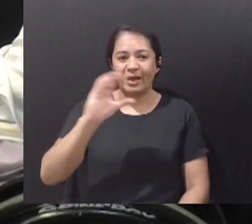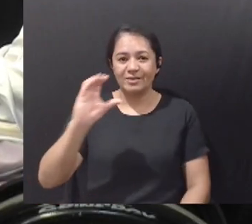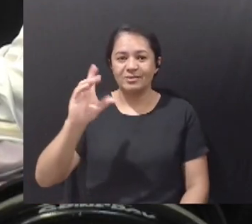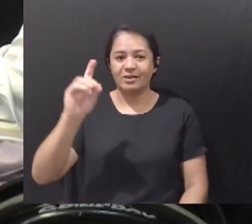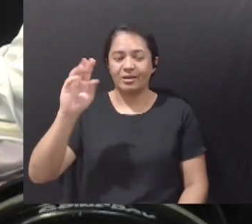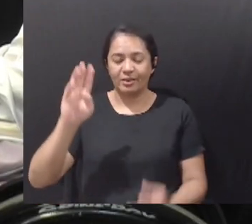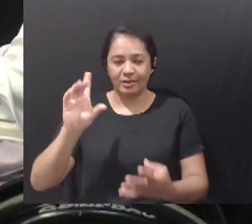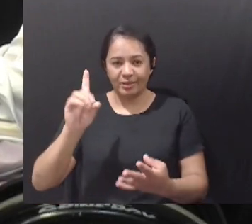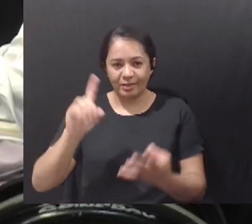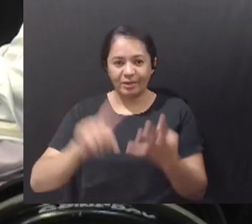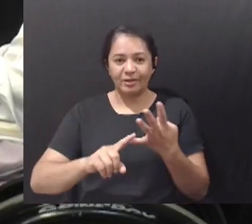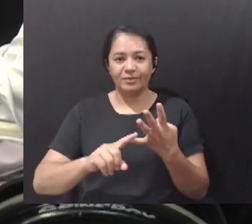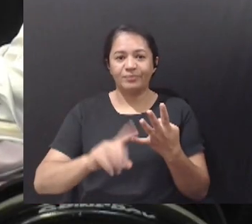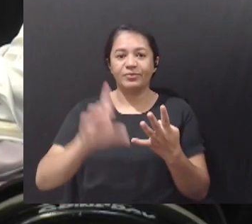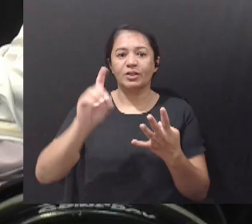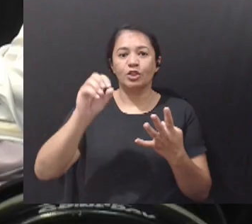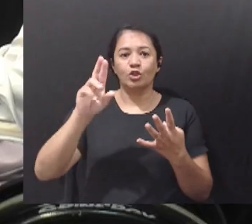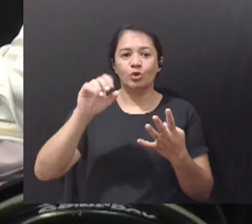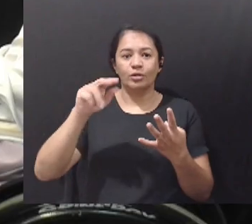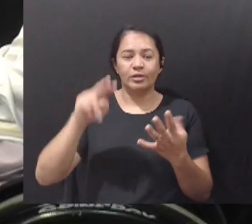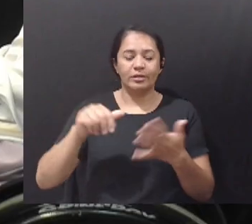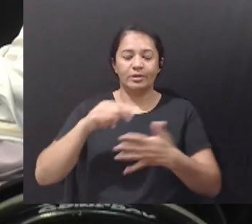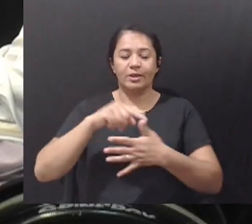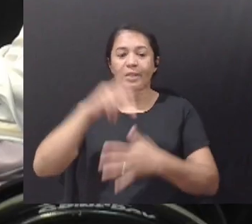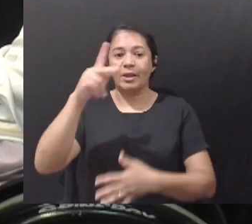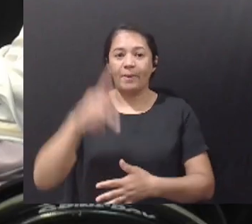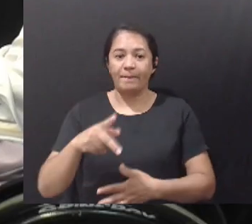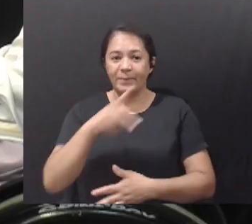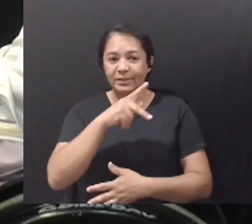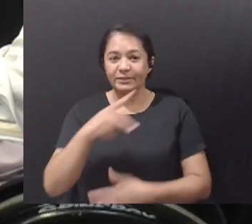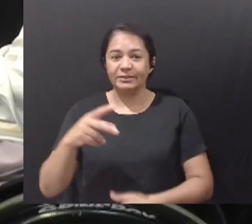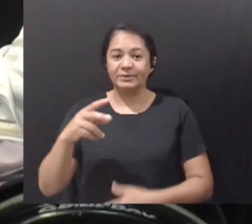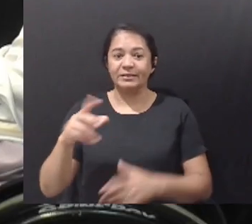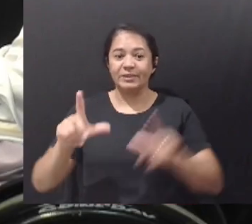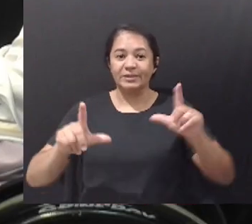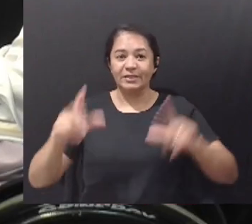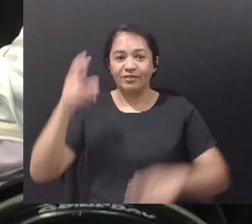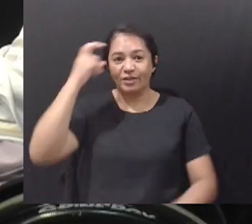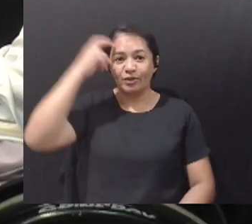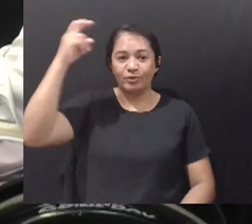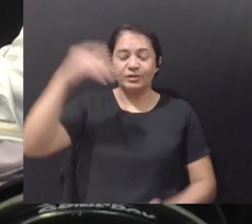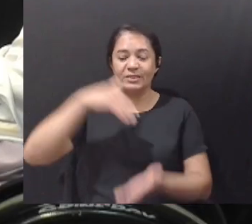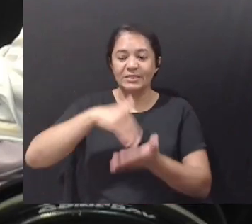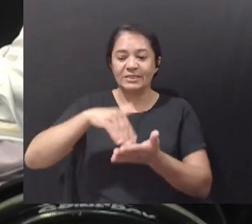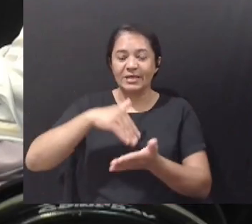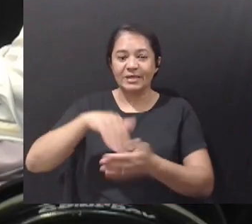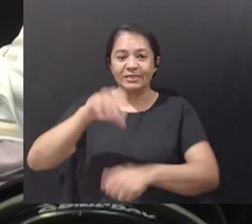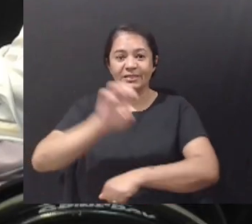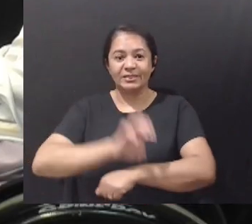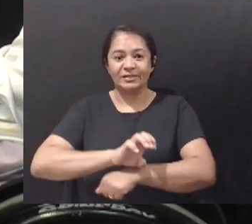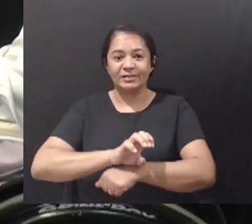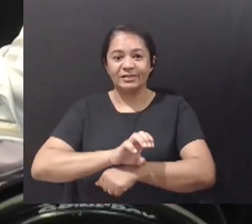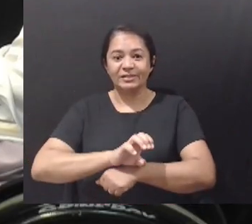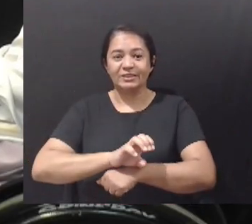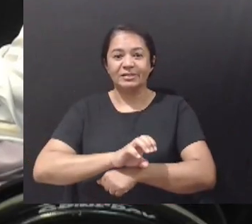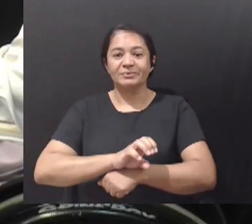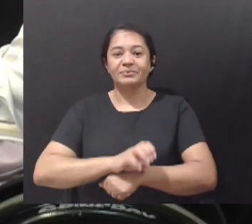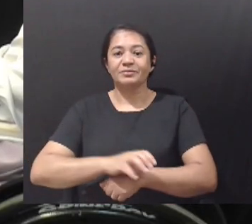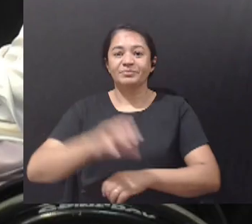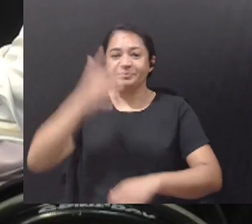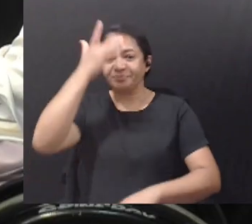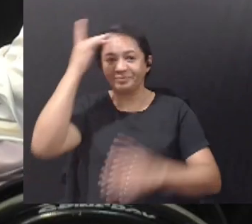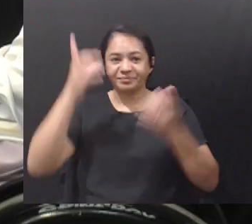Noiu, Fundação Padre Anchieta, TV Cultura, secretária de Estado dos Direitos da Pessoa com Deficiência, secretária de Estado